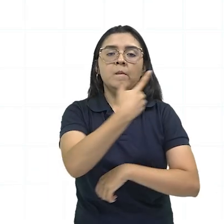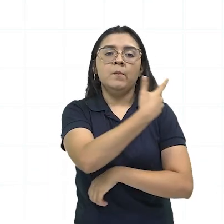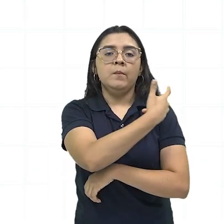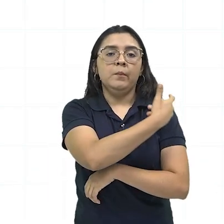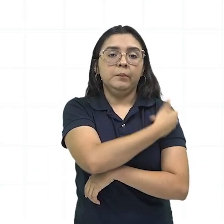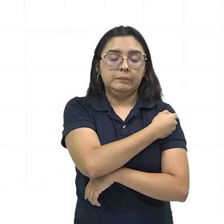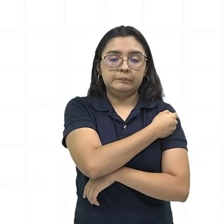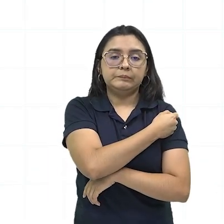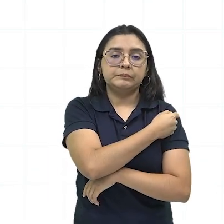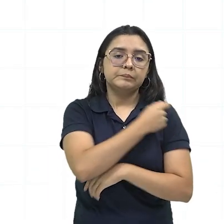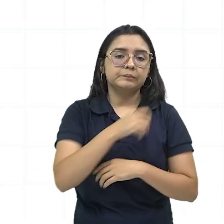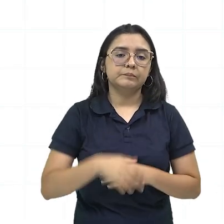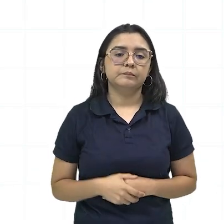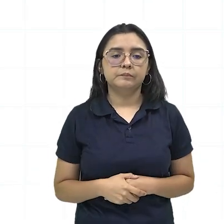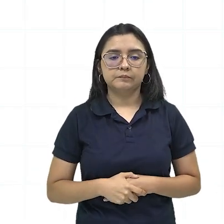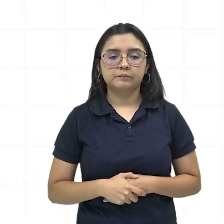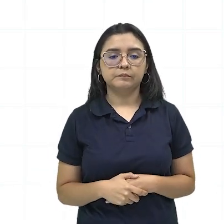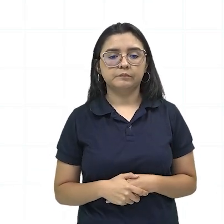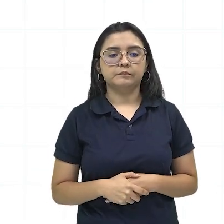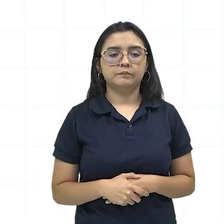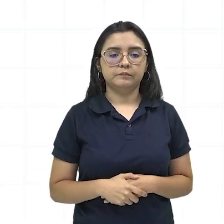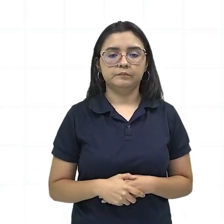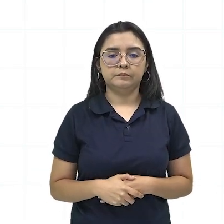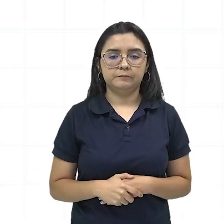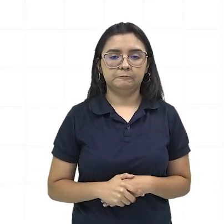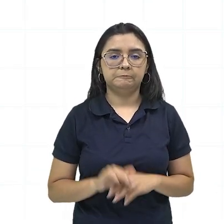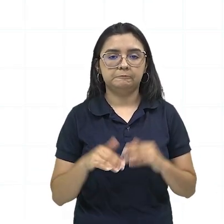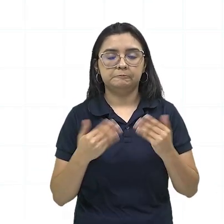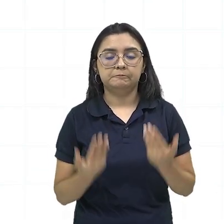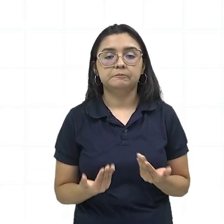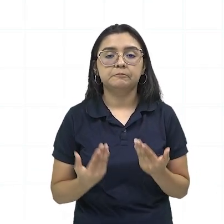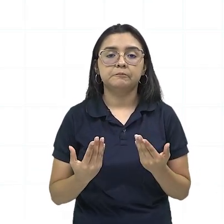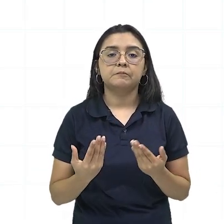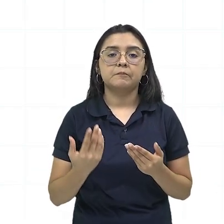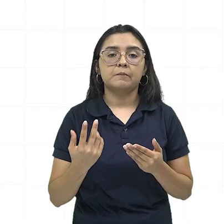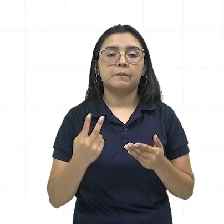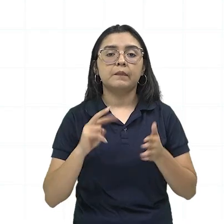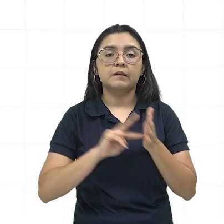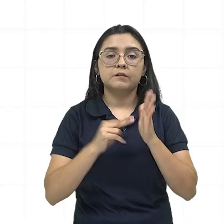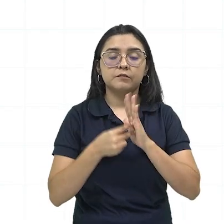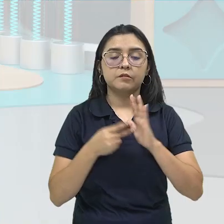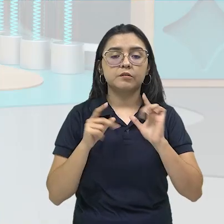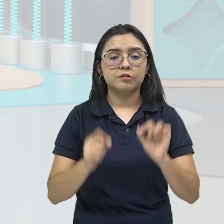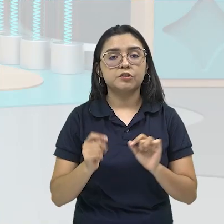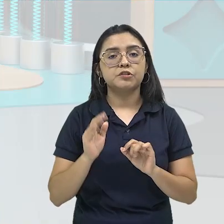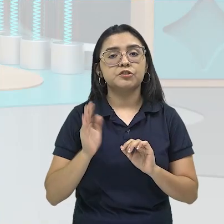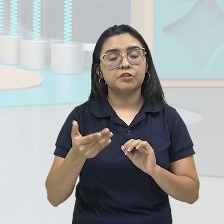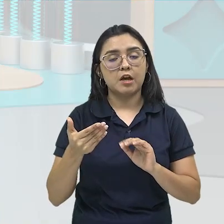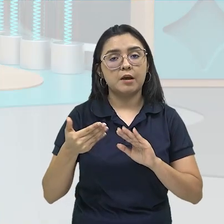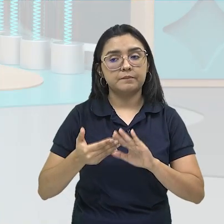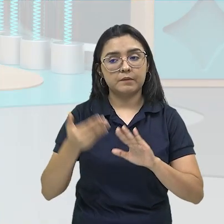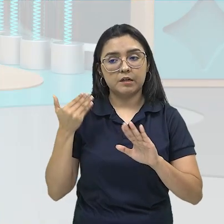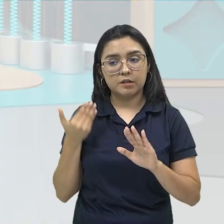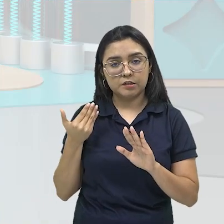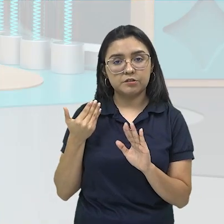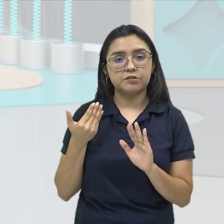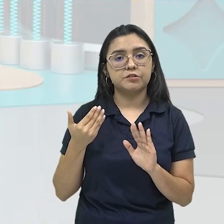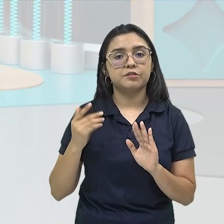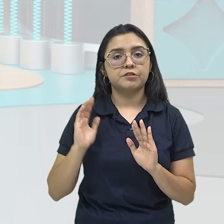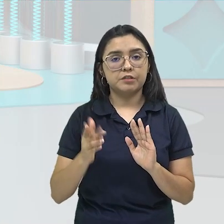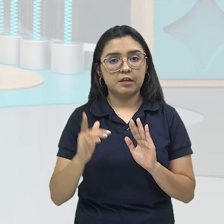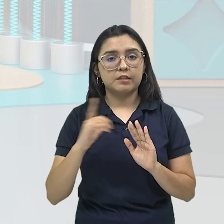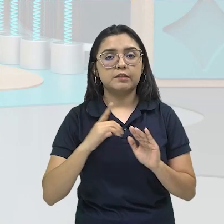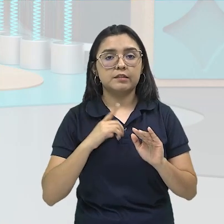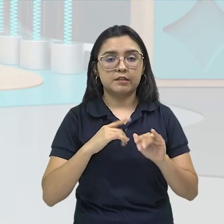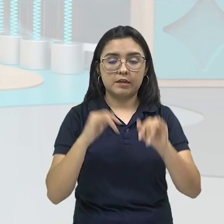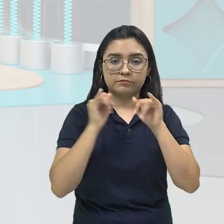vacina. Ou seja, quando ele fala assim, reforço da vacina, significa que já houve uma propaganda, já houve uma divulgação